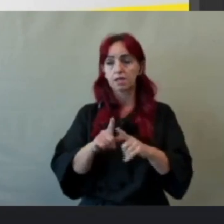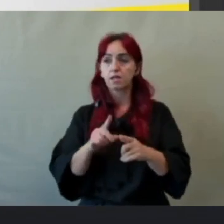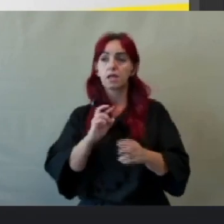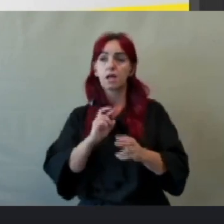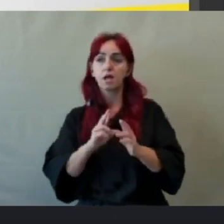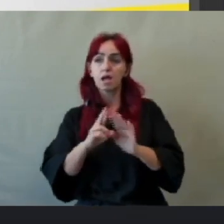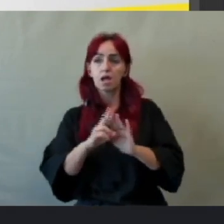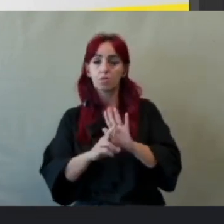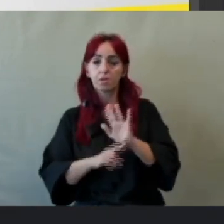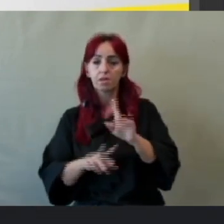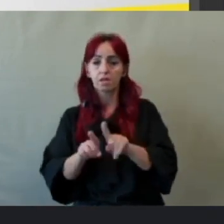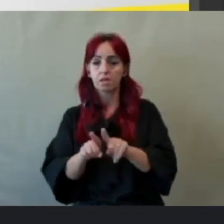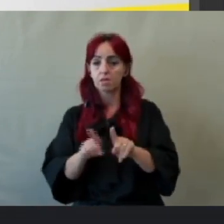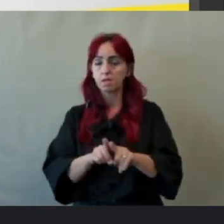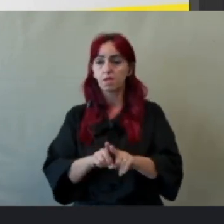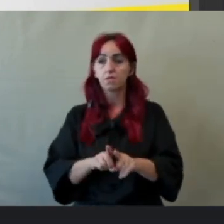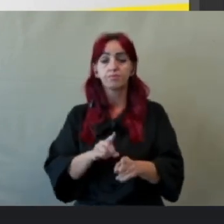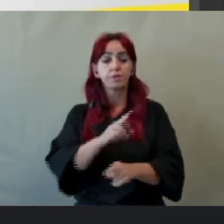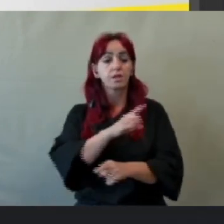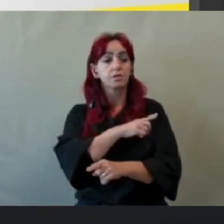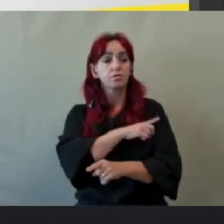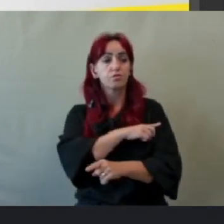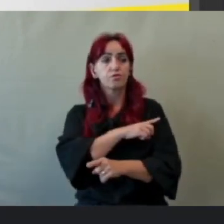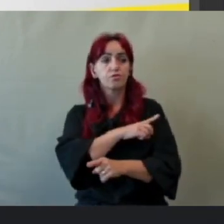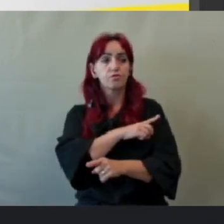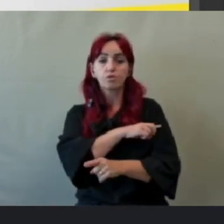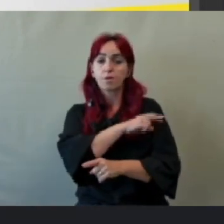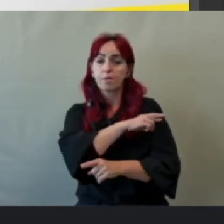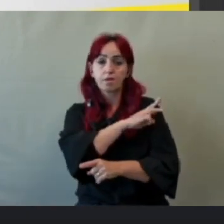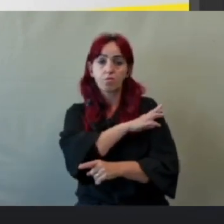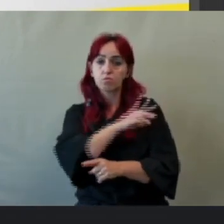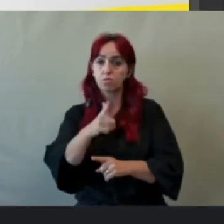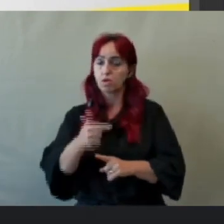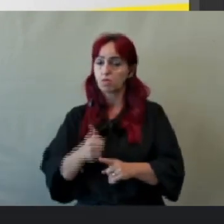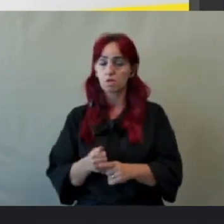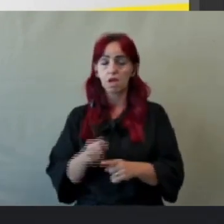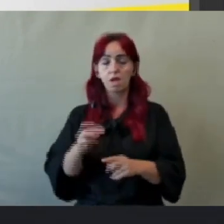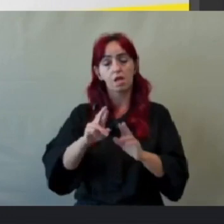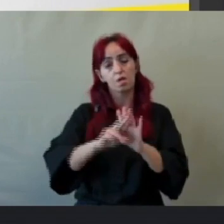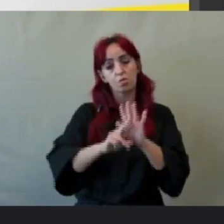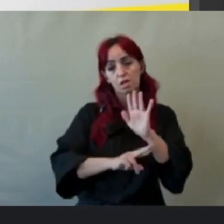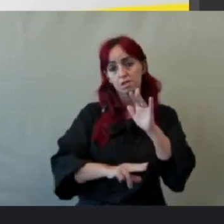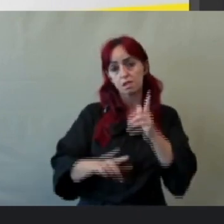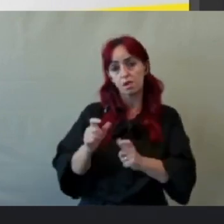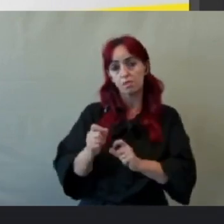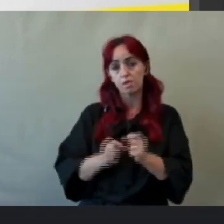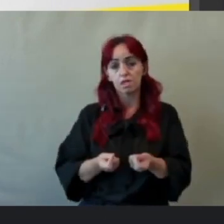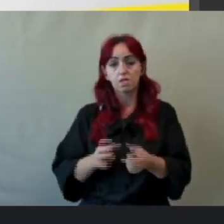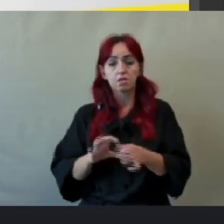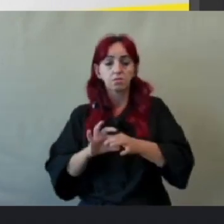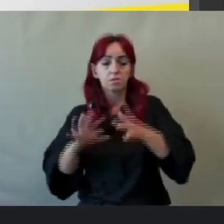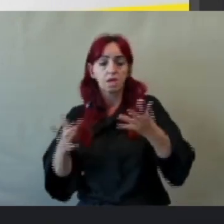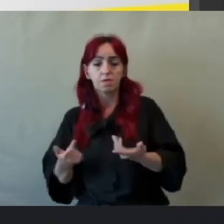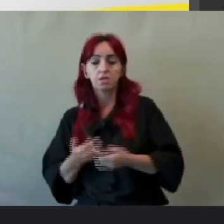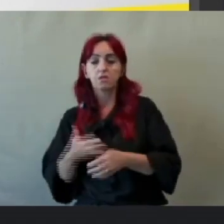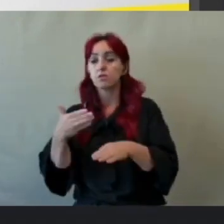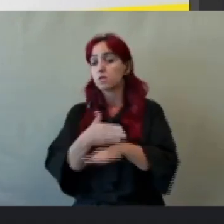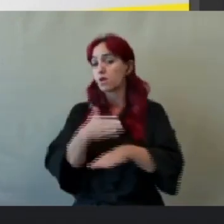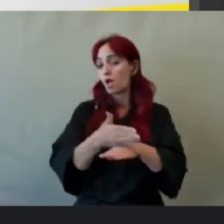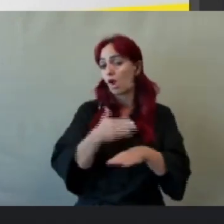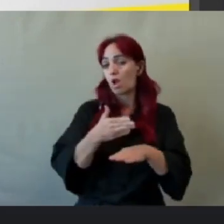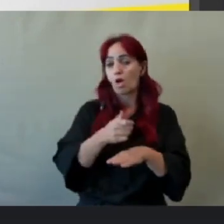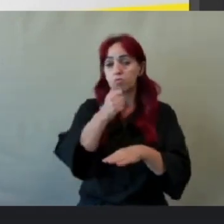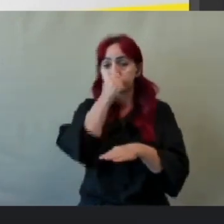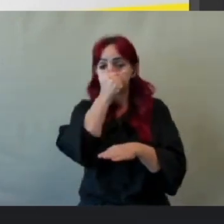regulamentação. Então, o ensino fundamental não tem uma regulamentação atualizada. Isso permite que você superlote as salas de aula. E a gente tem uma